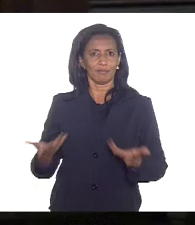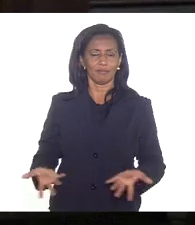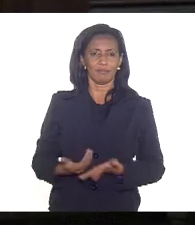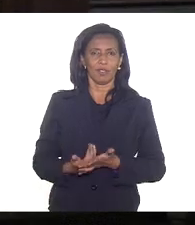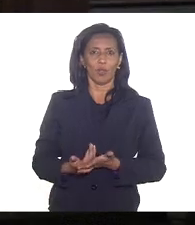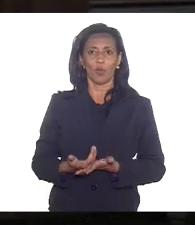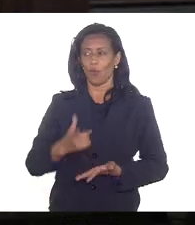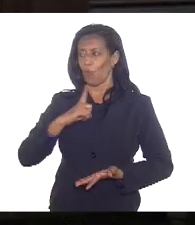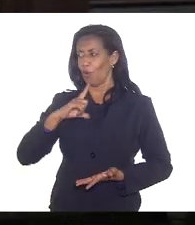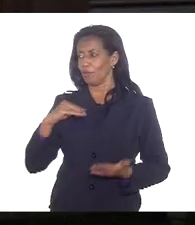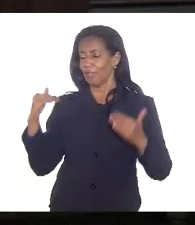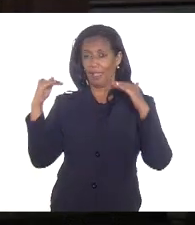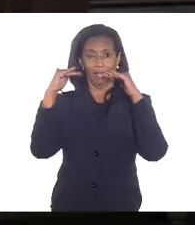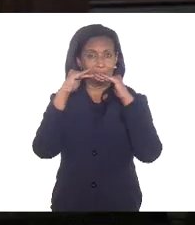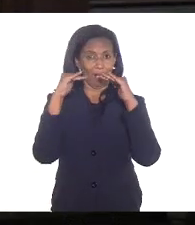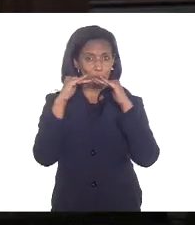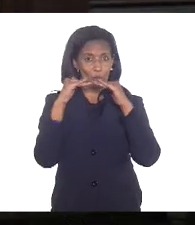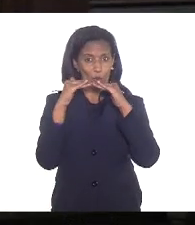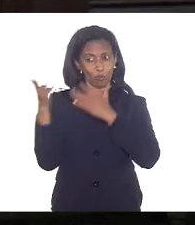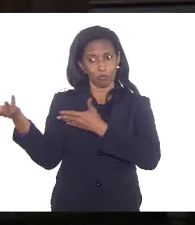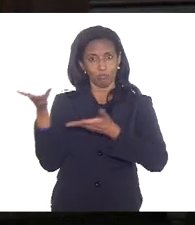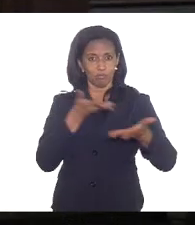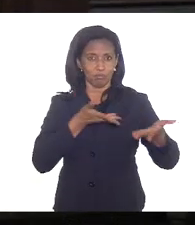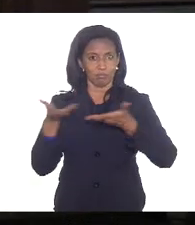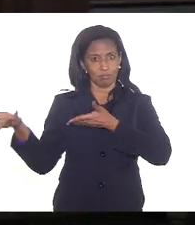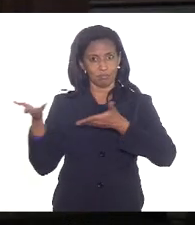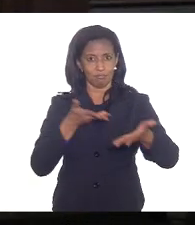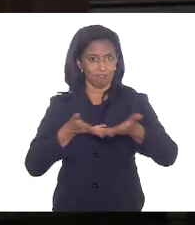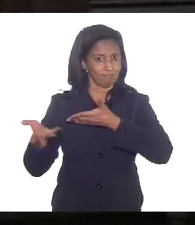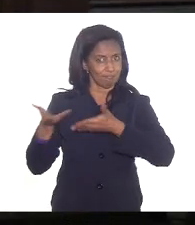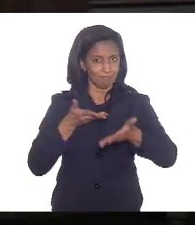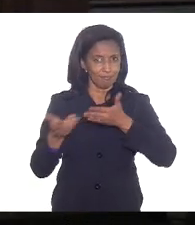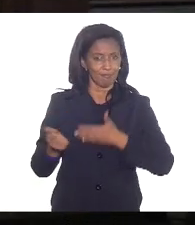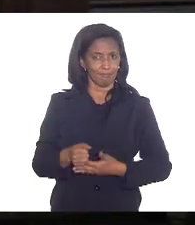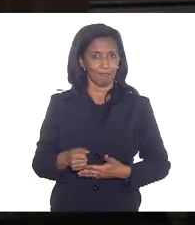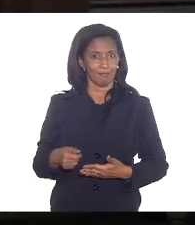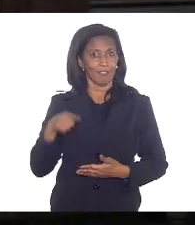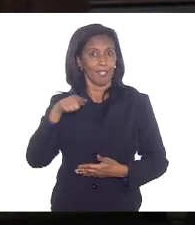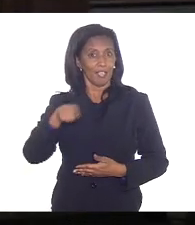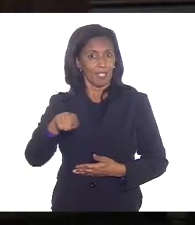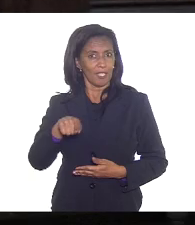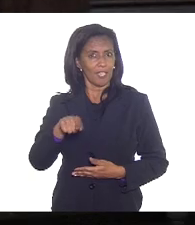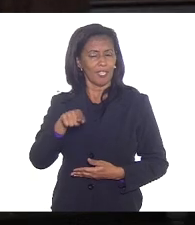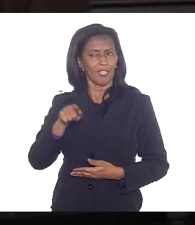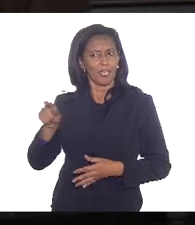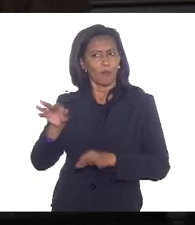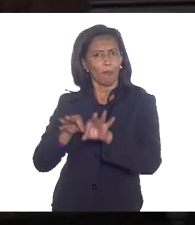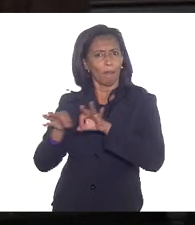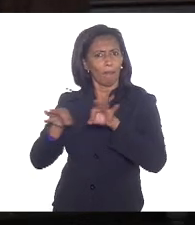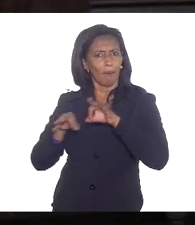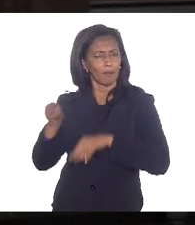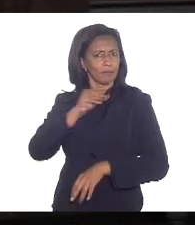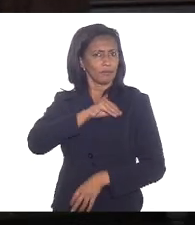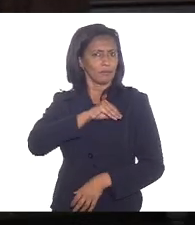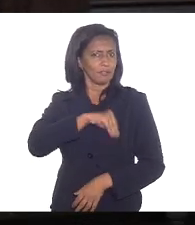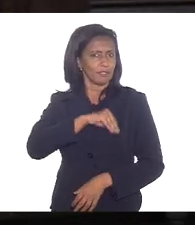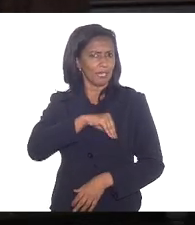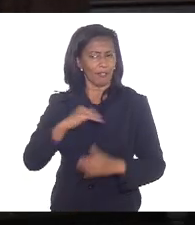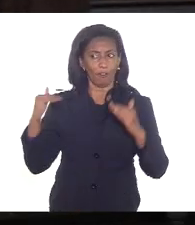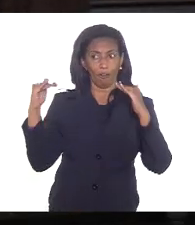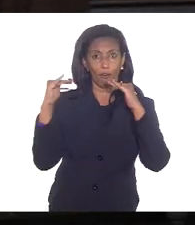quando acordo entre as partes e o plano de cargo e salário foi acordado